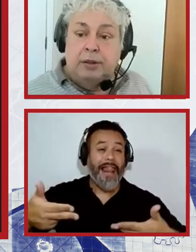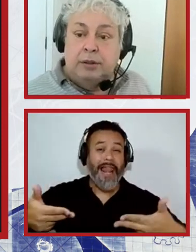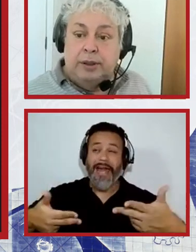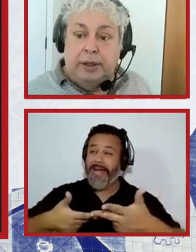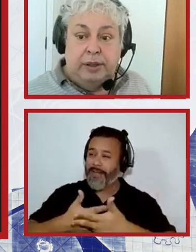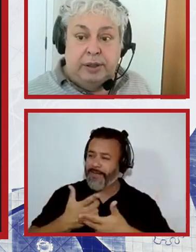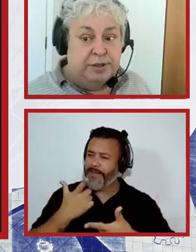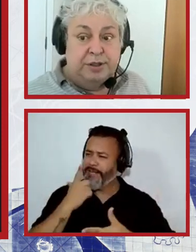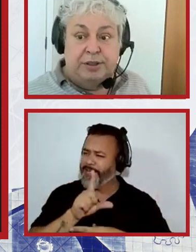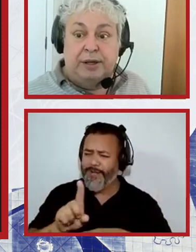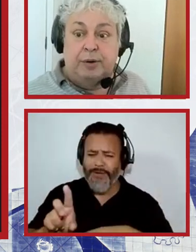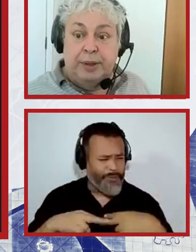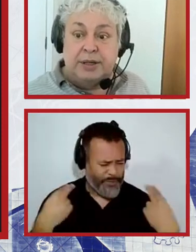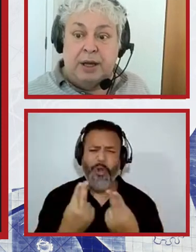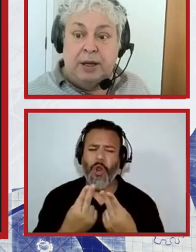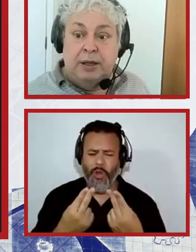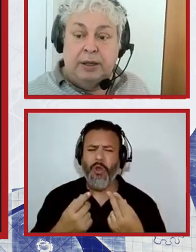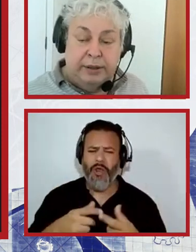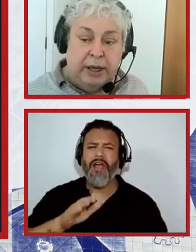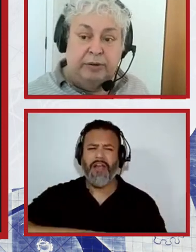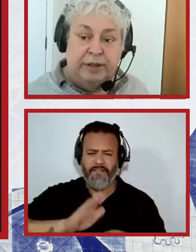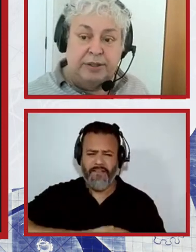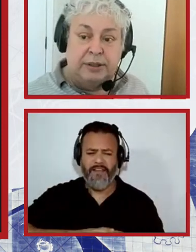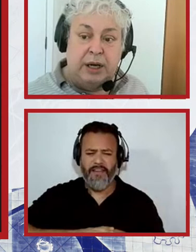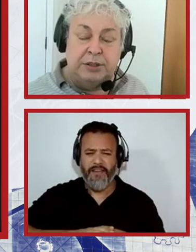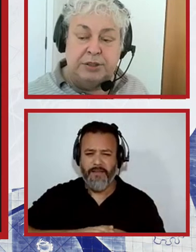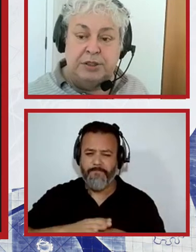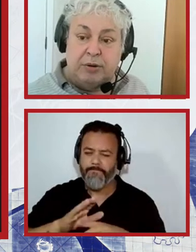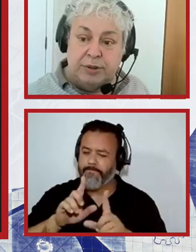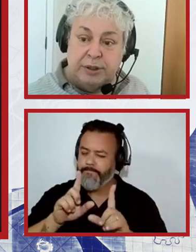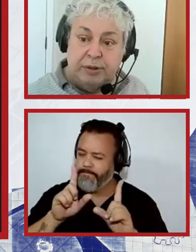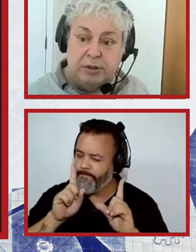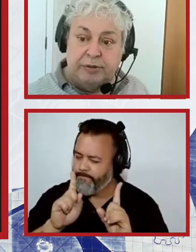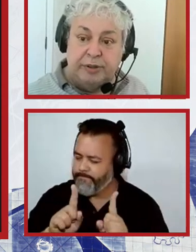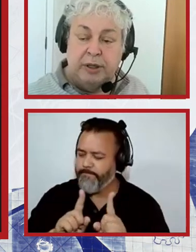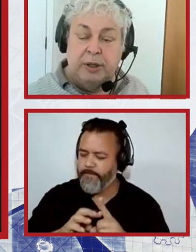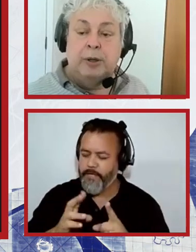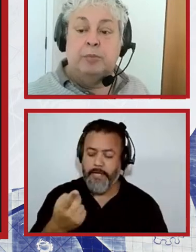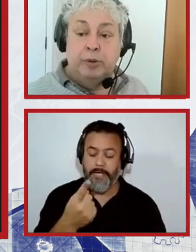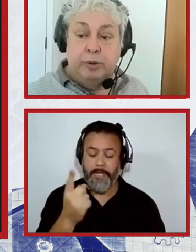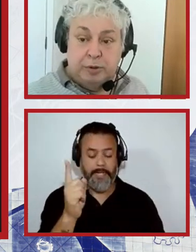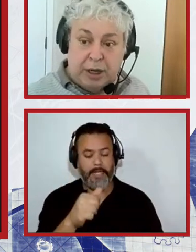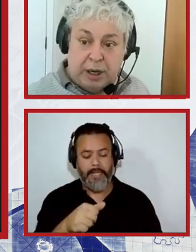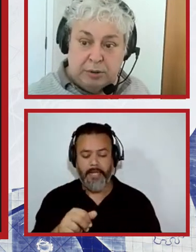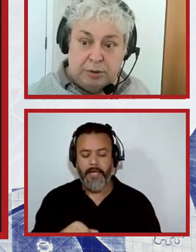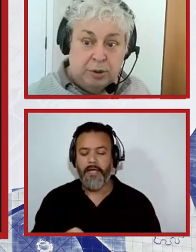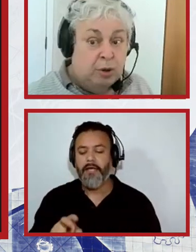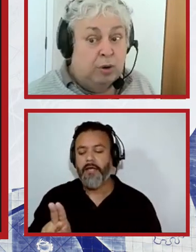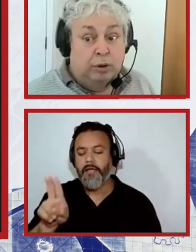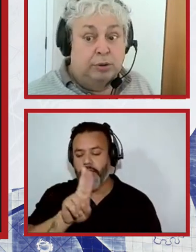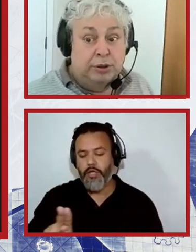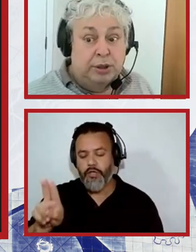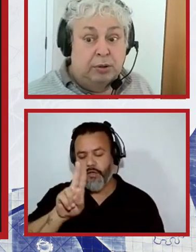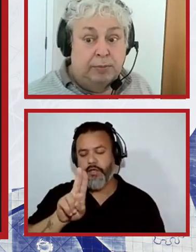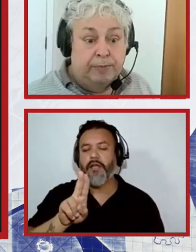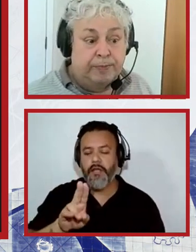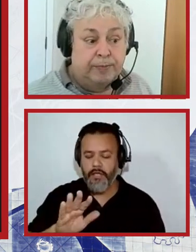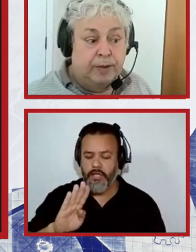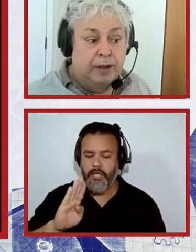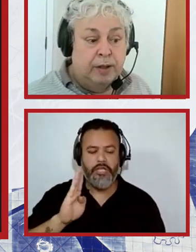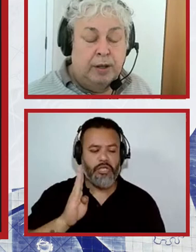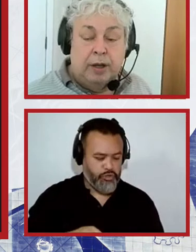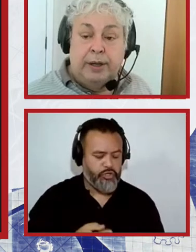Olha, a gente tem que começar. Lá na universidade, a gente já conseguiu resolver muitos casos, outros